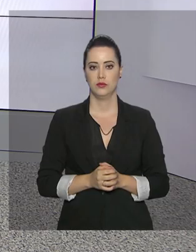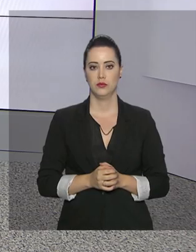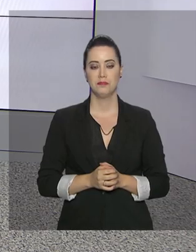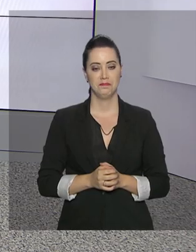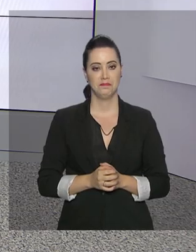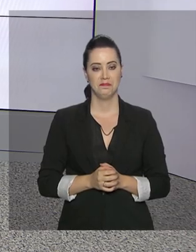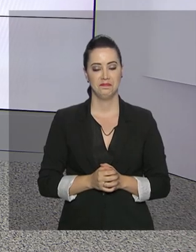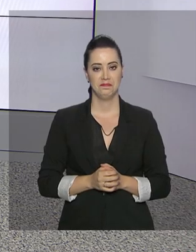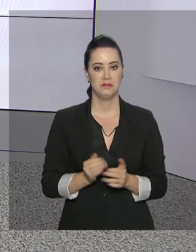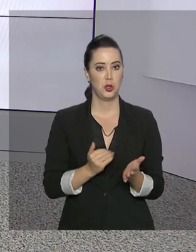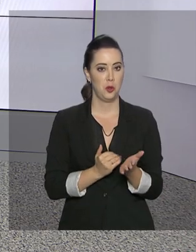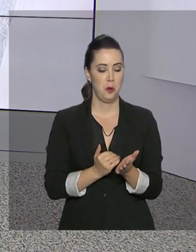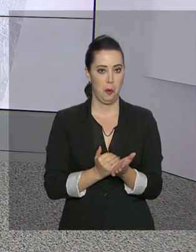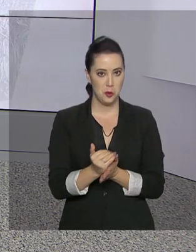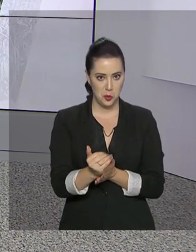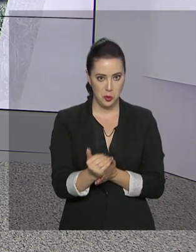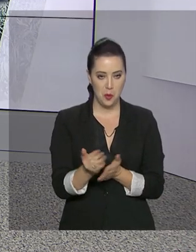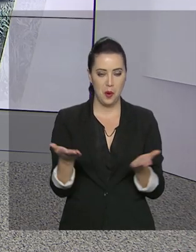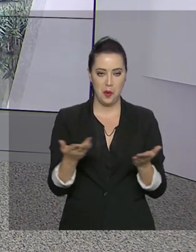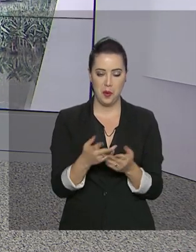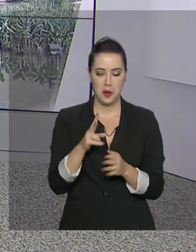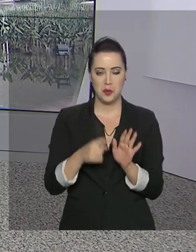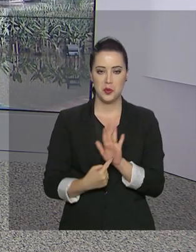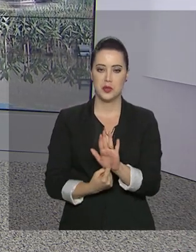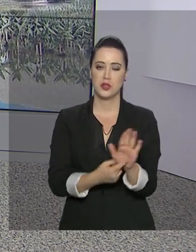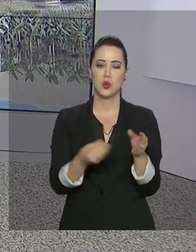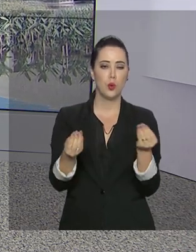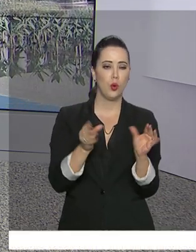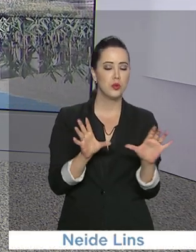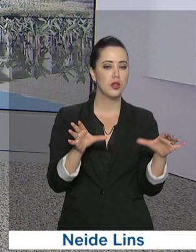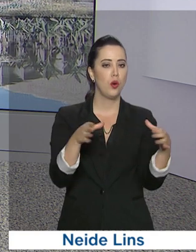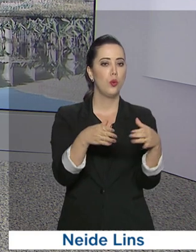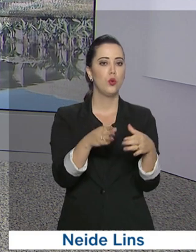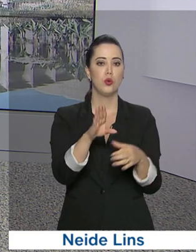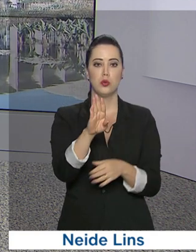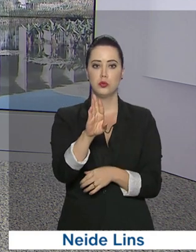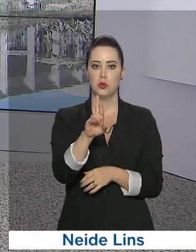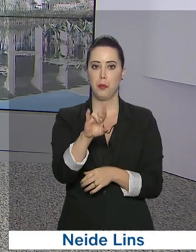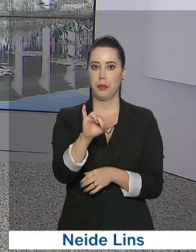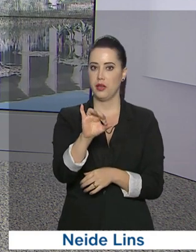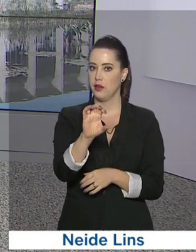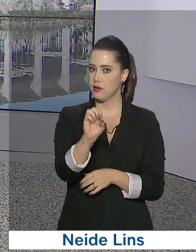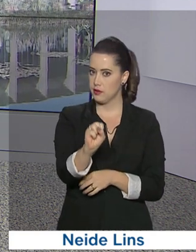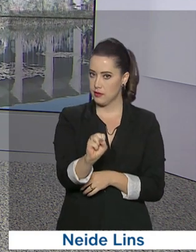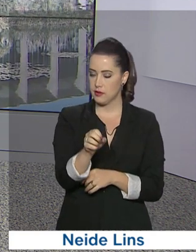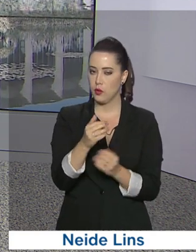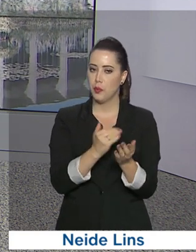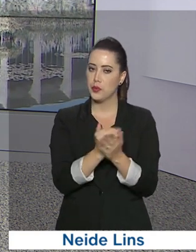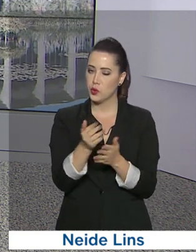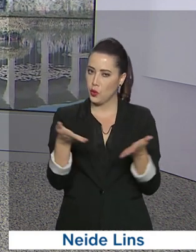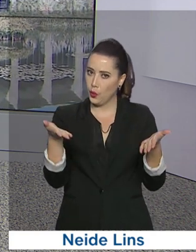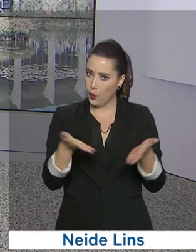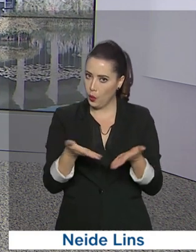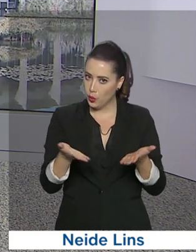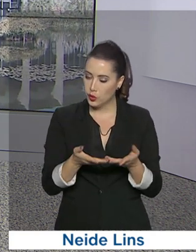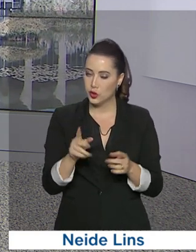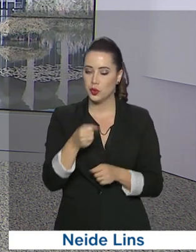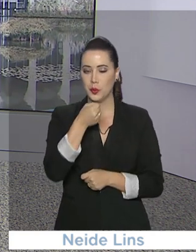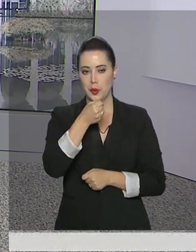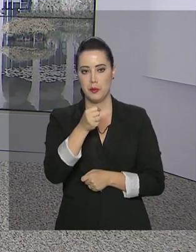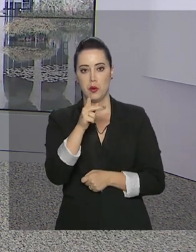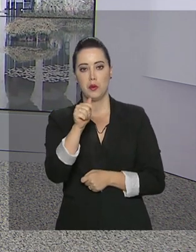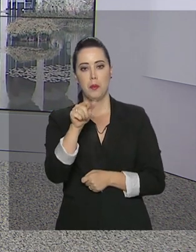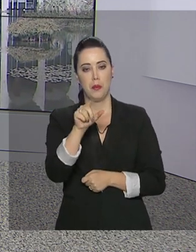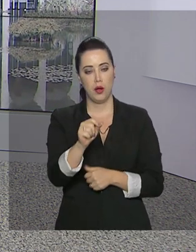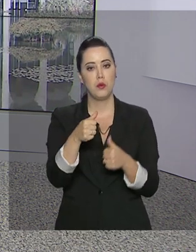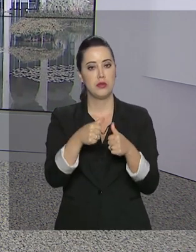ea gente continua com a cobertura da cúpula do brics que começou hoje o repórter paulo leite está no palácio itamaraty